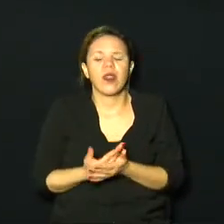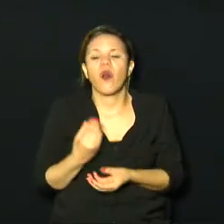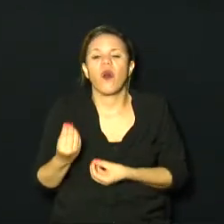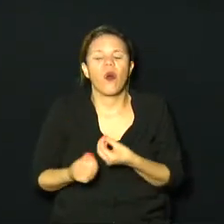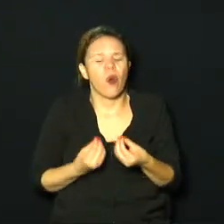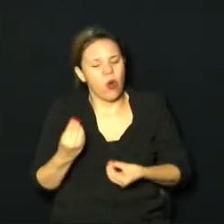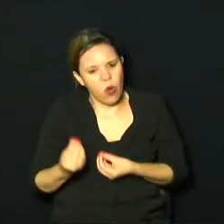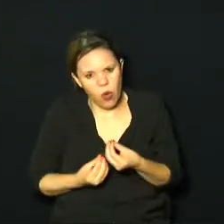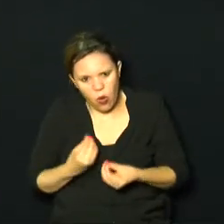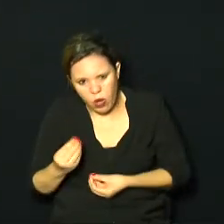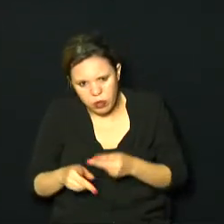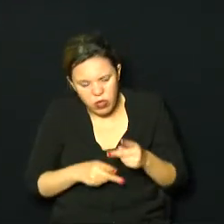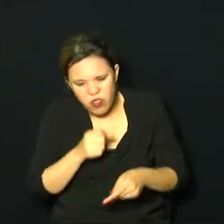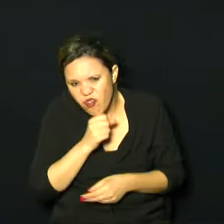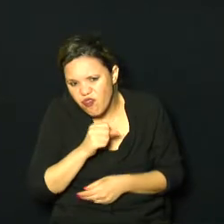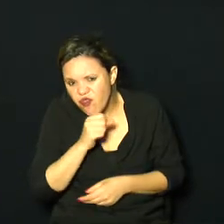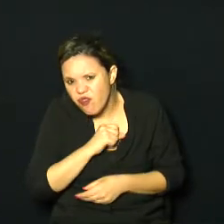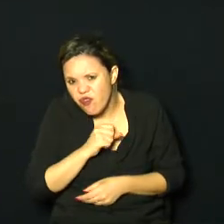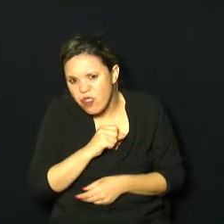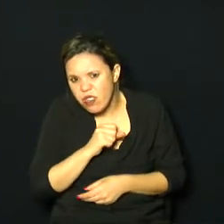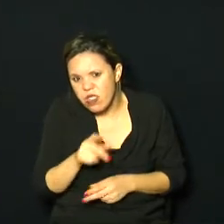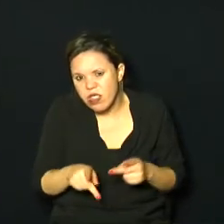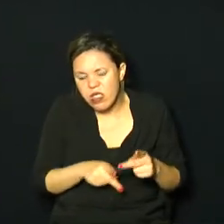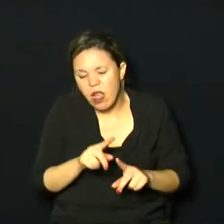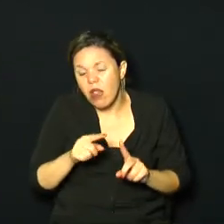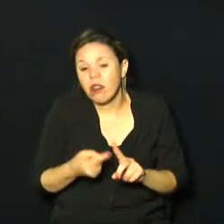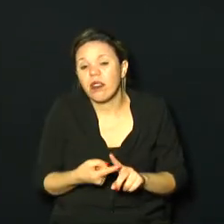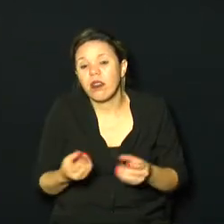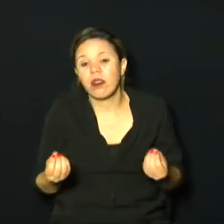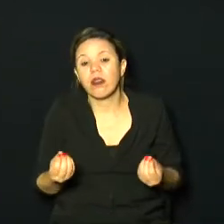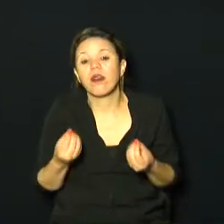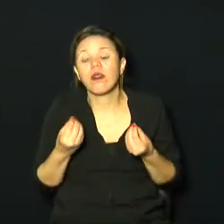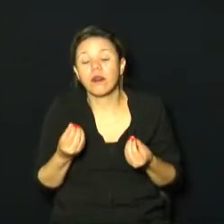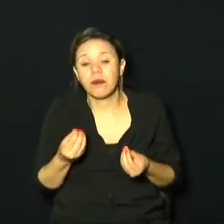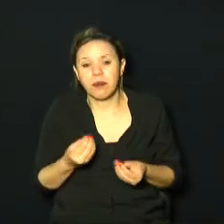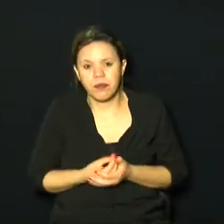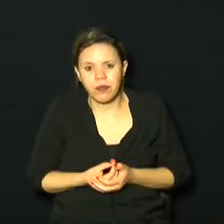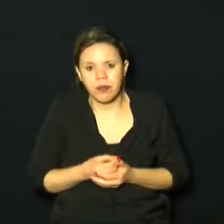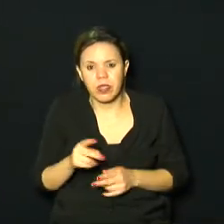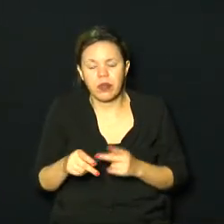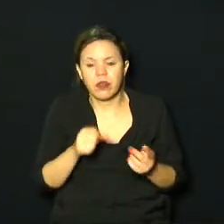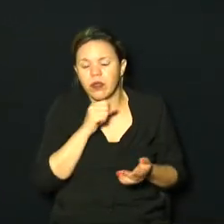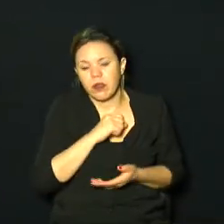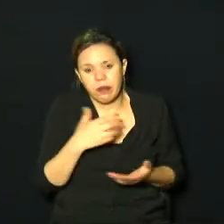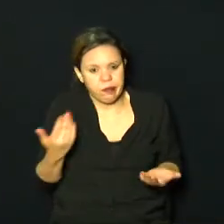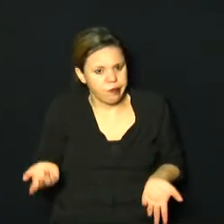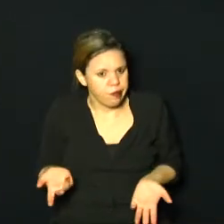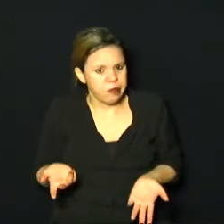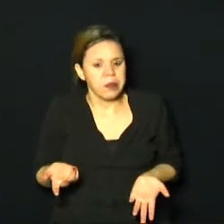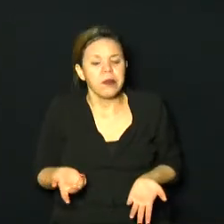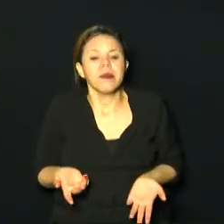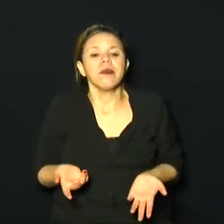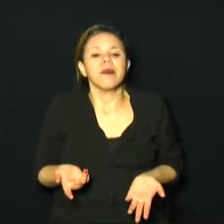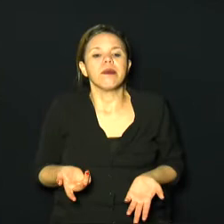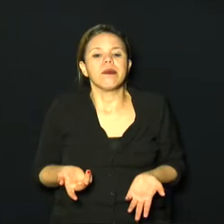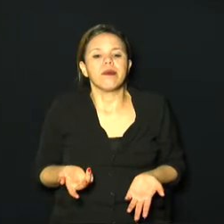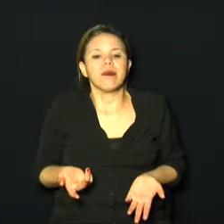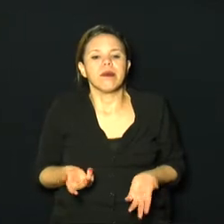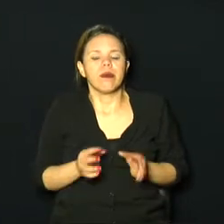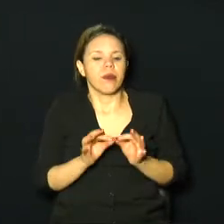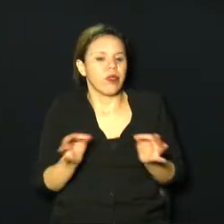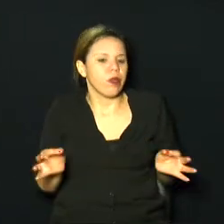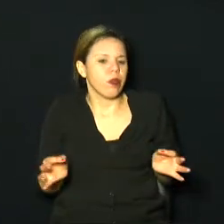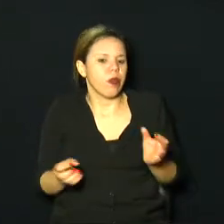a situação dos idosos, gente, as gestantes, pré-natal, etc., idosos. Então, o mínimo que tem